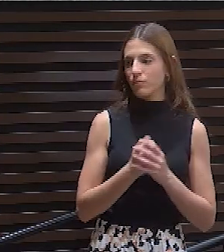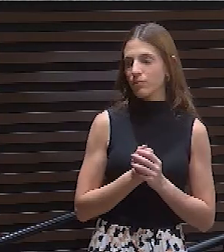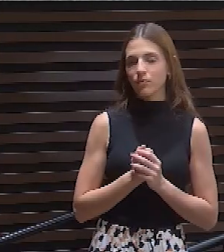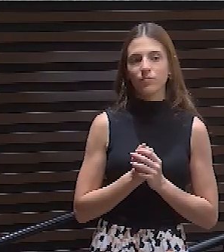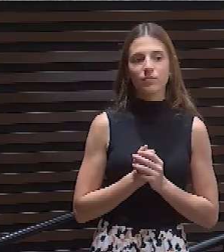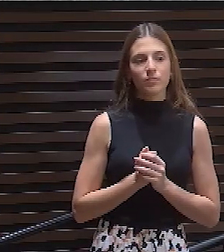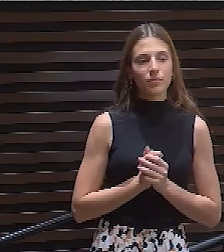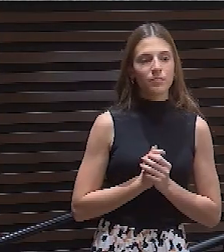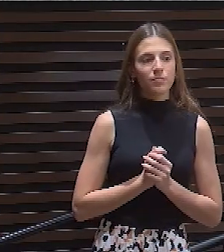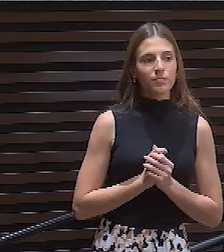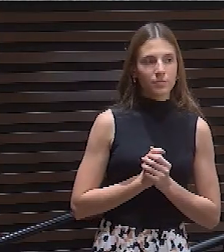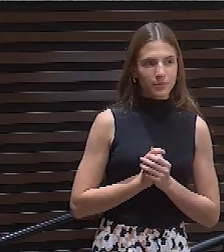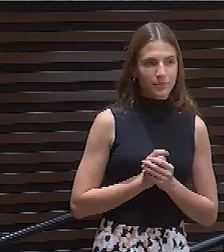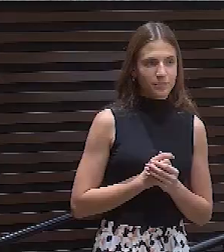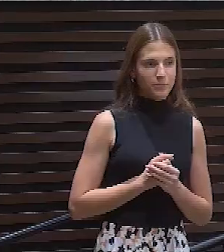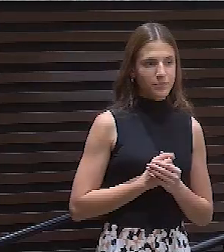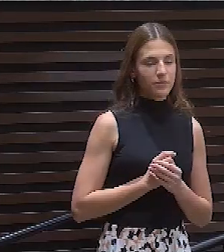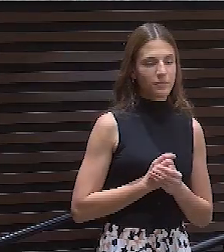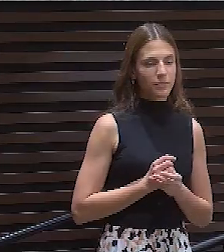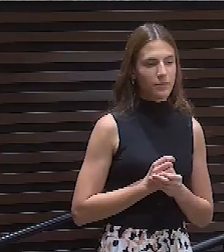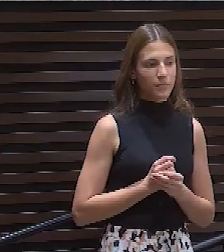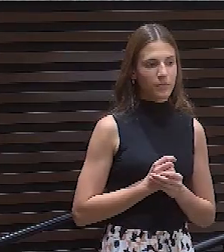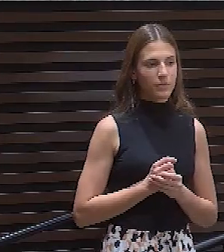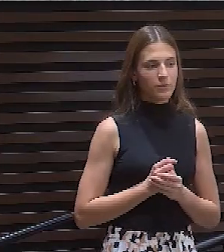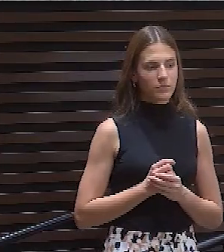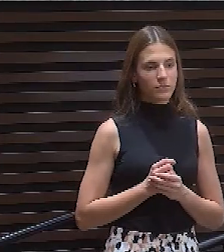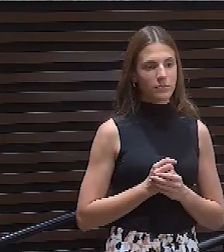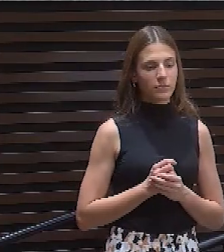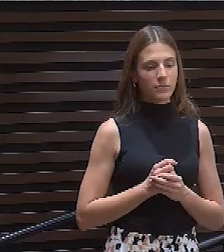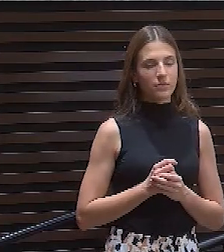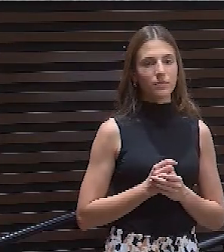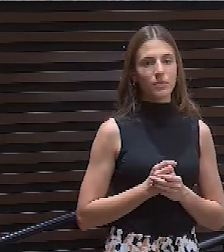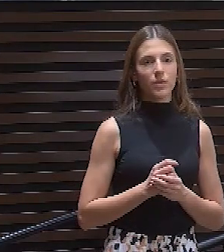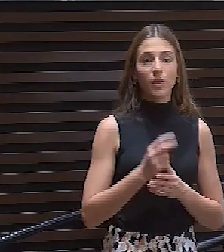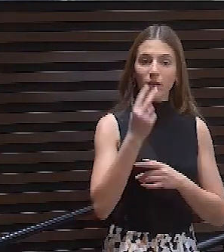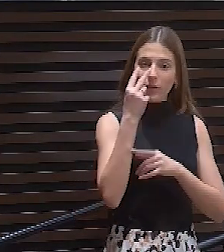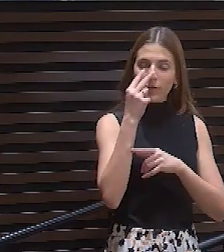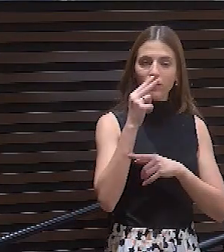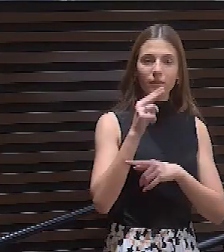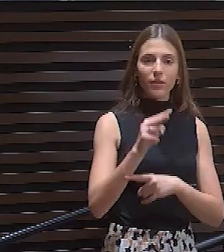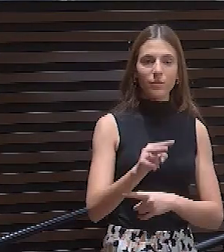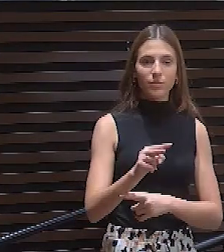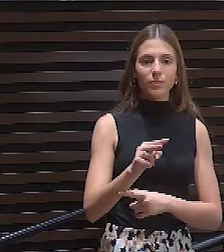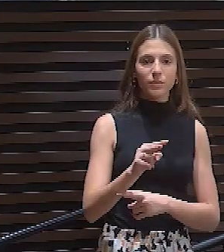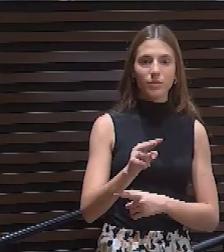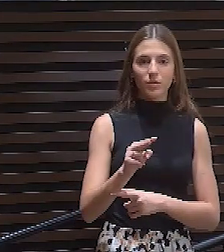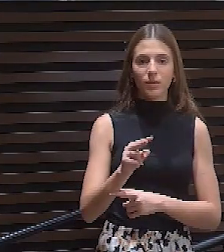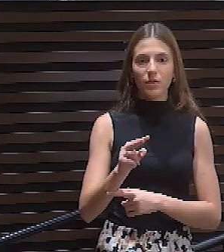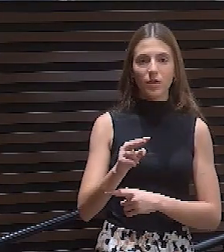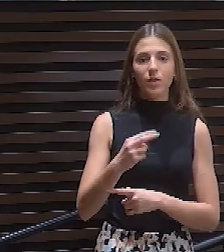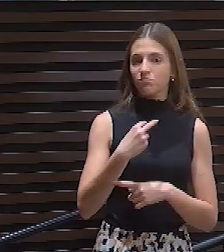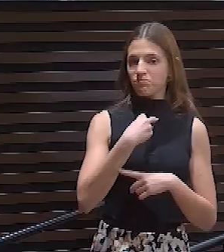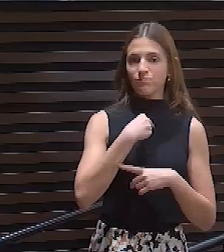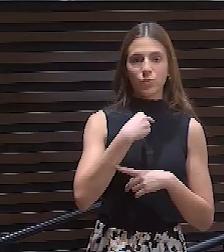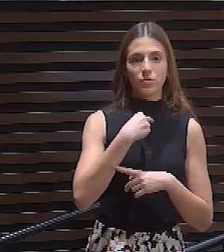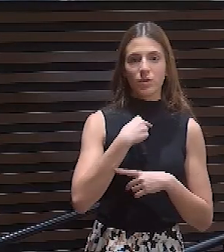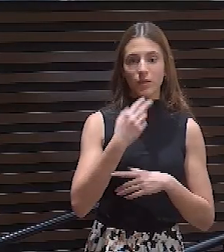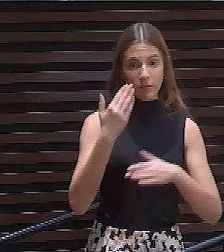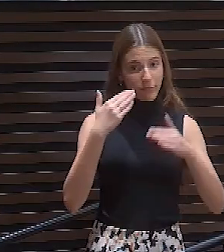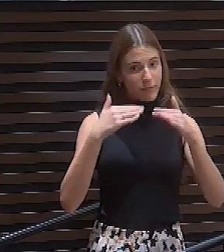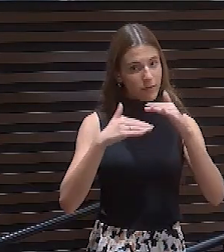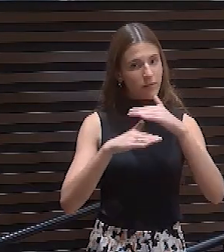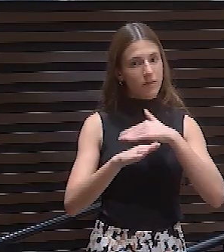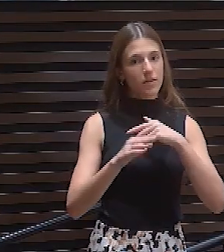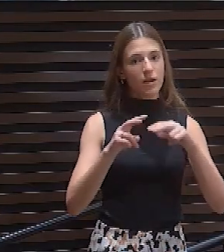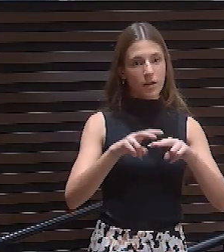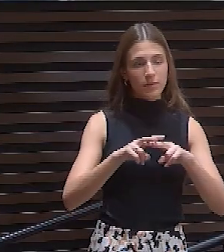Hebreus 3, 19. E vemos que não puderam entrar por causa